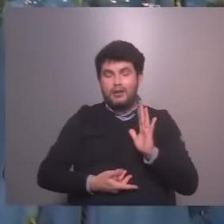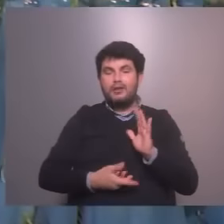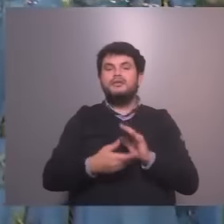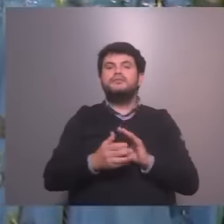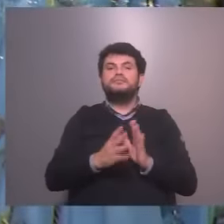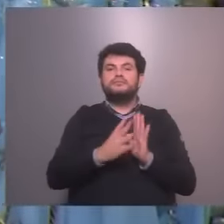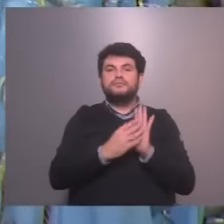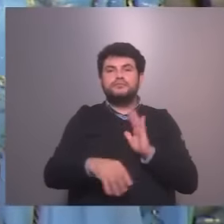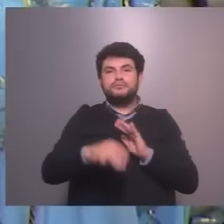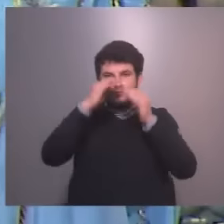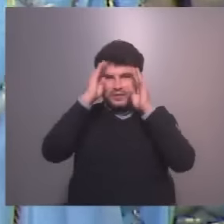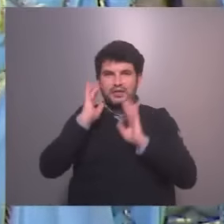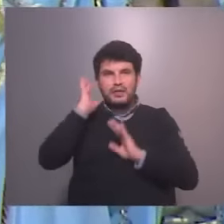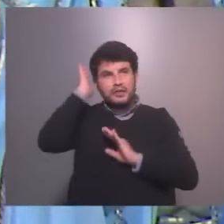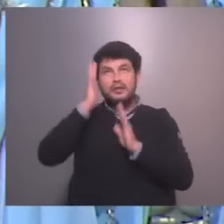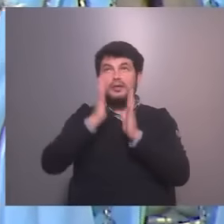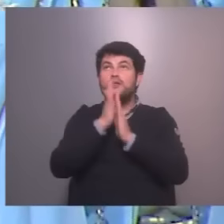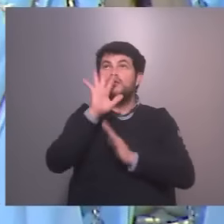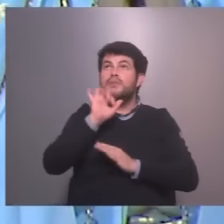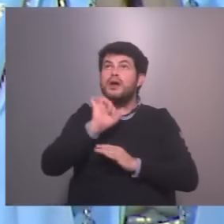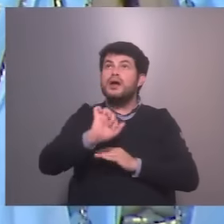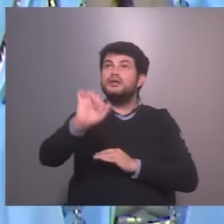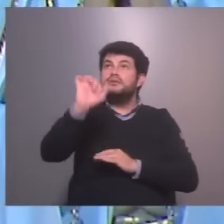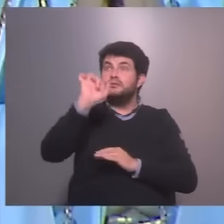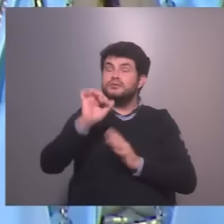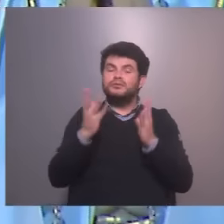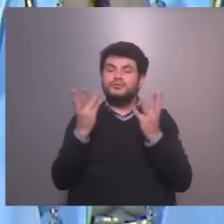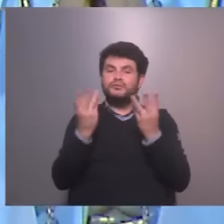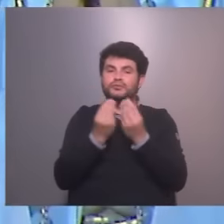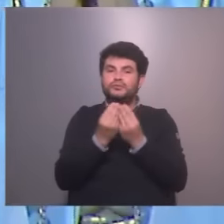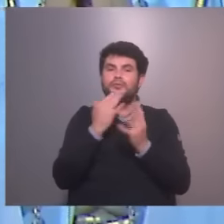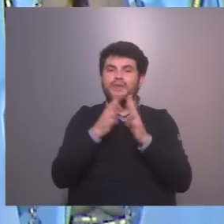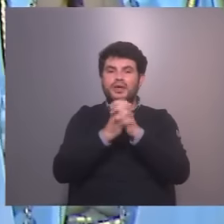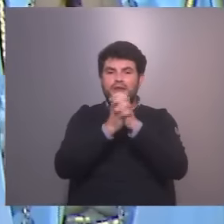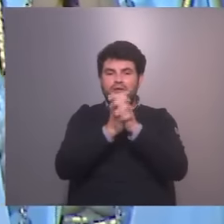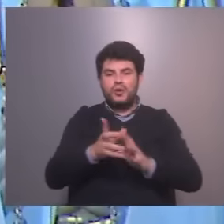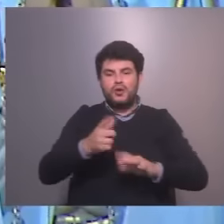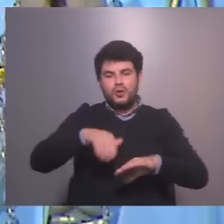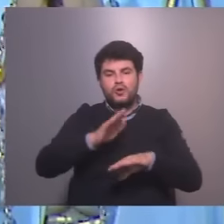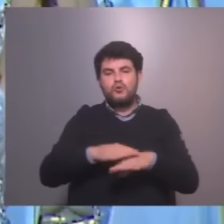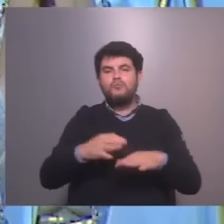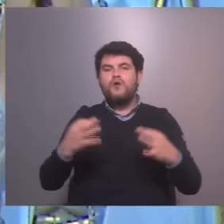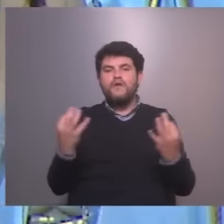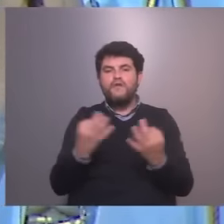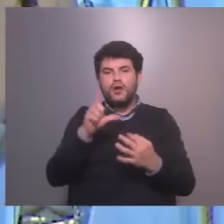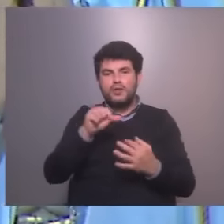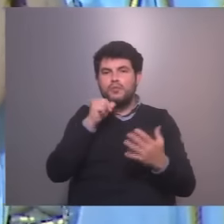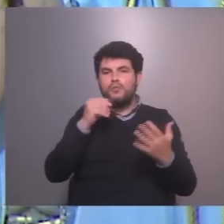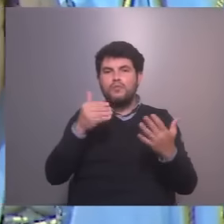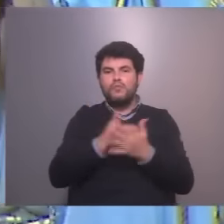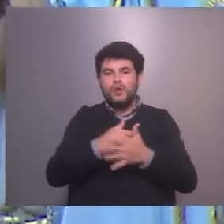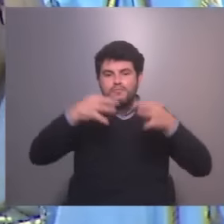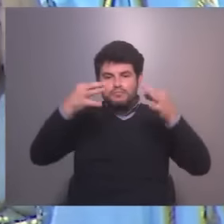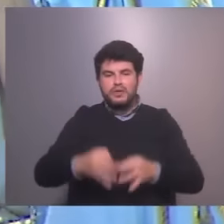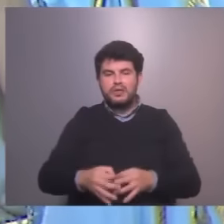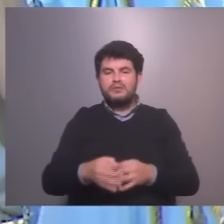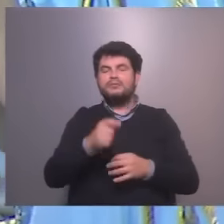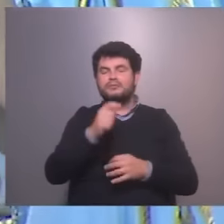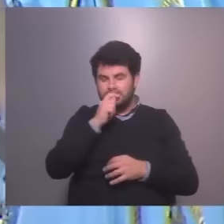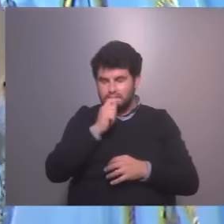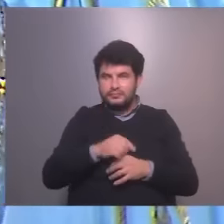vós entre as mulheres, bendito é o fruto do vosso ventre, Jesus. Santa Maria, Mãe de